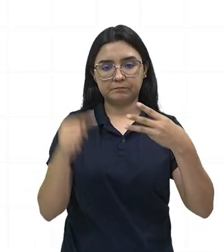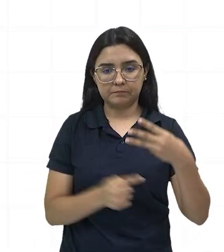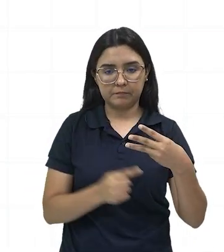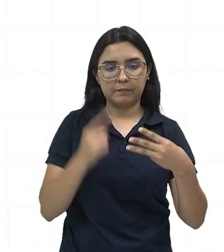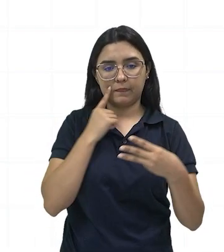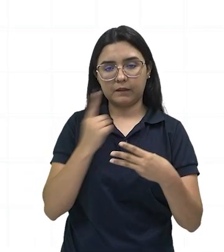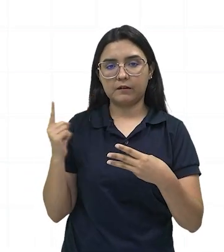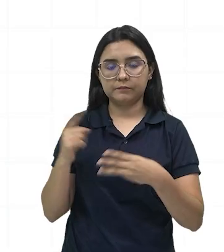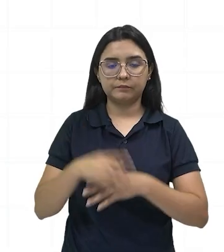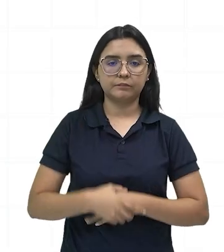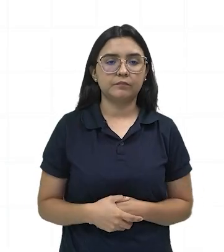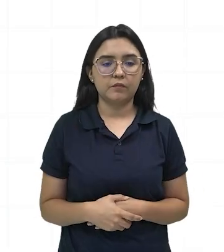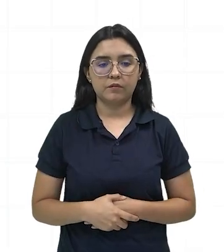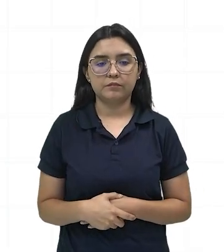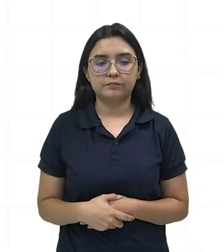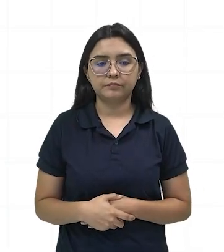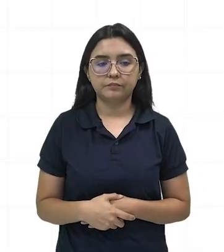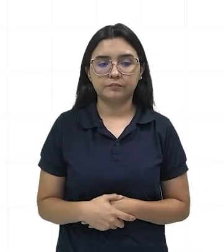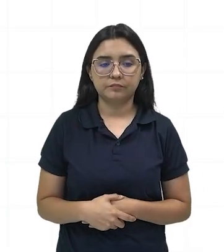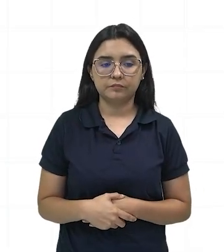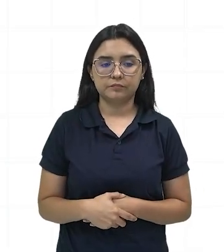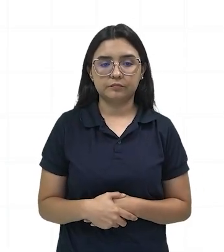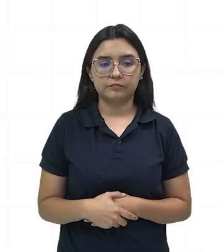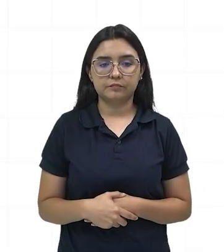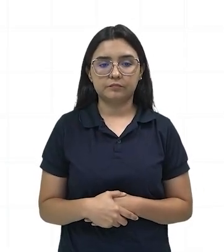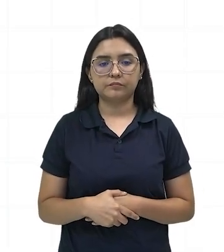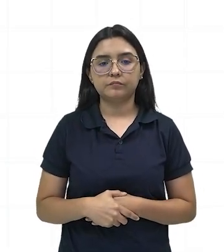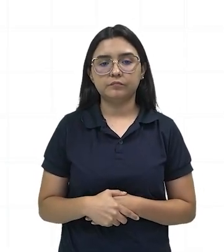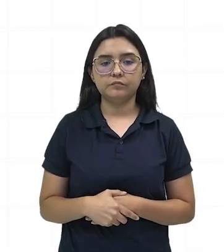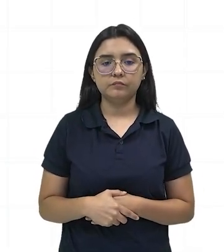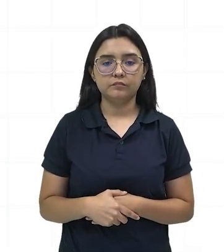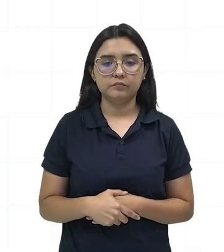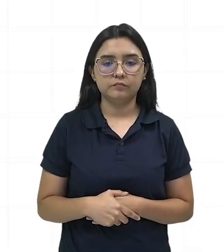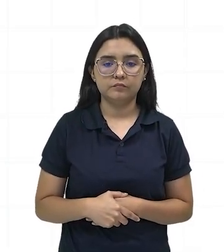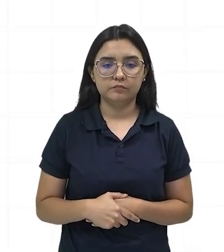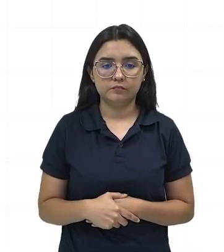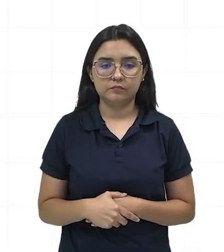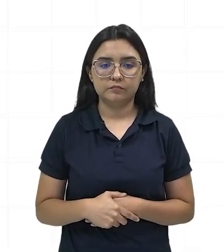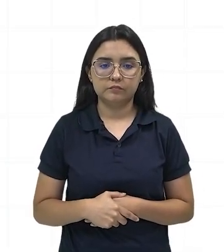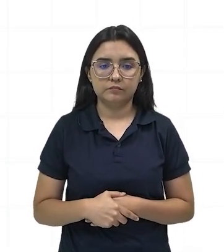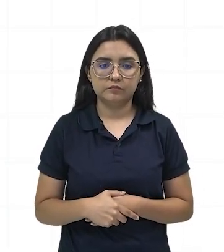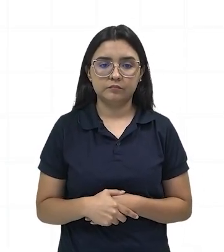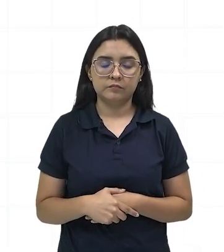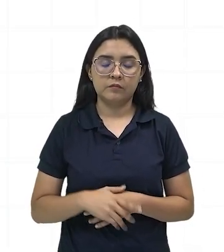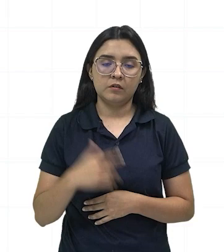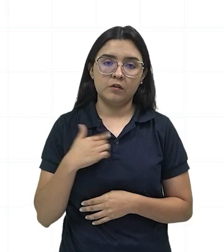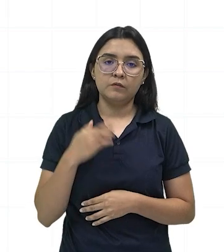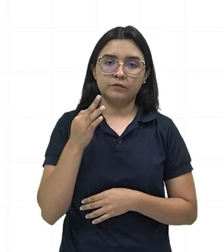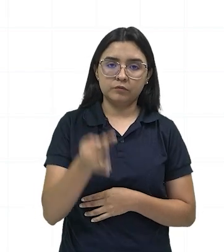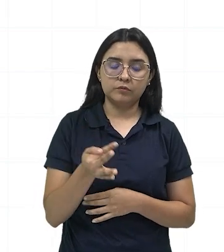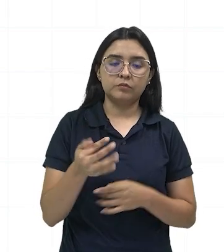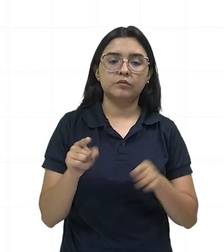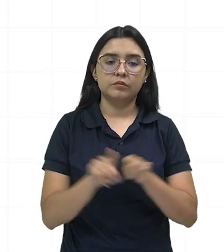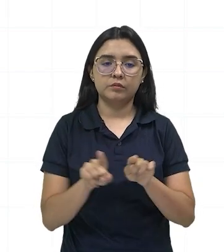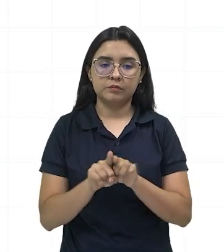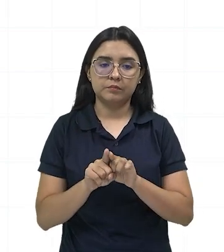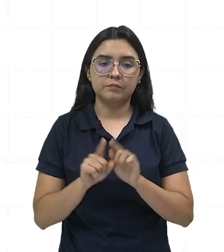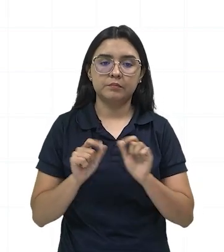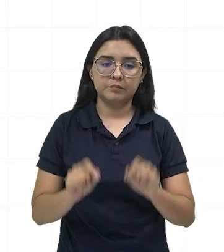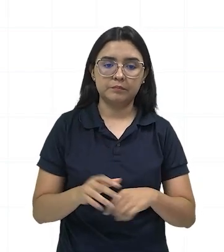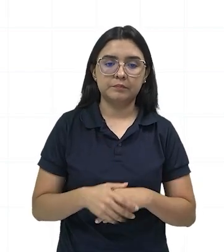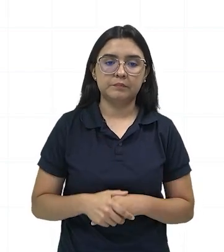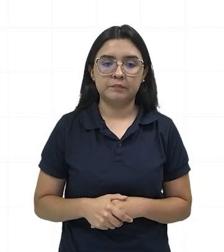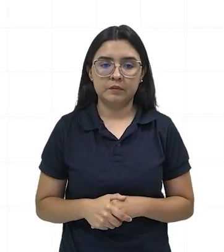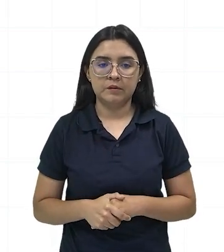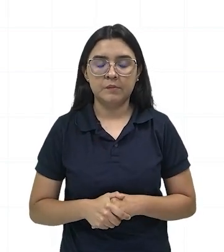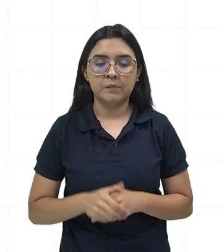no pretérito e no futuro. No caso do futuro, só uma forma. No caso do presente, também só uma forma. E